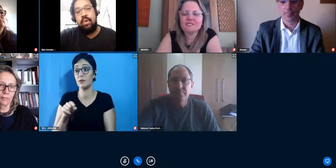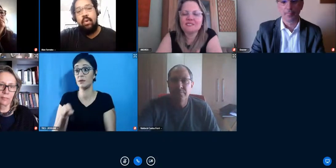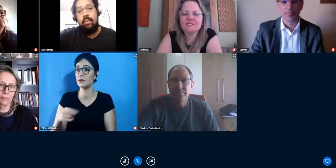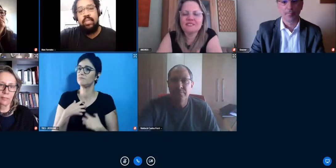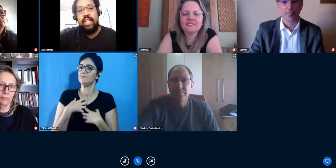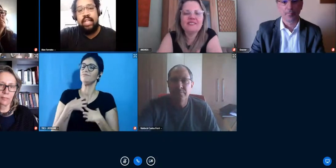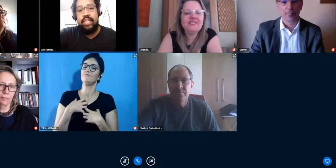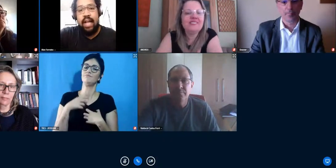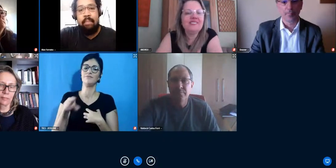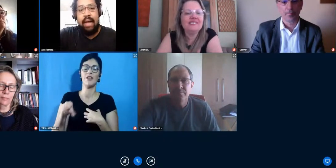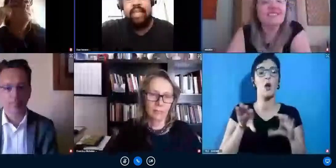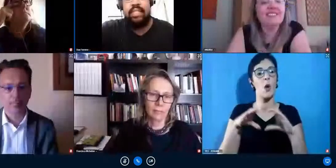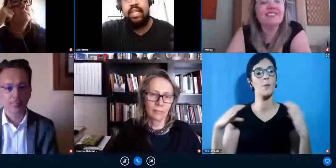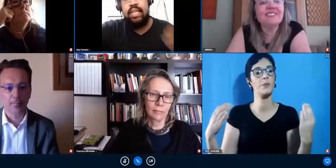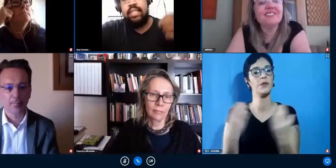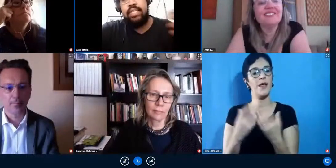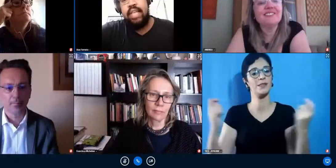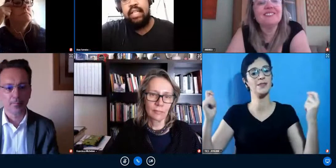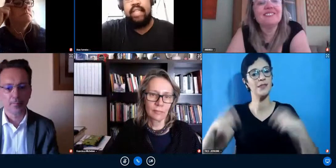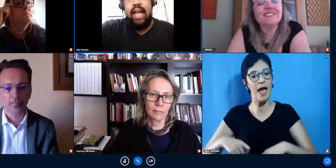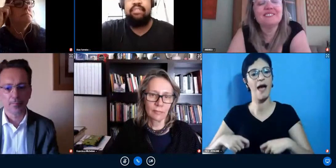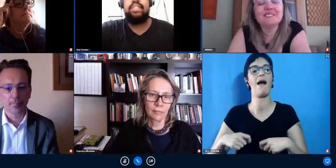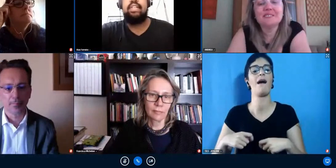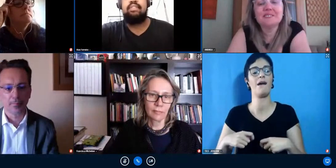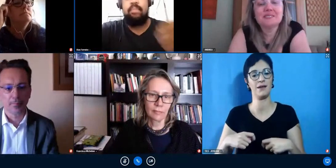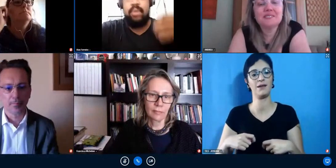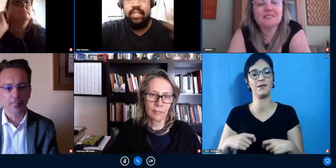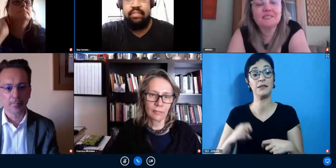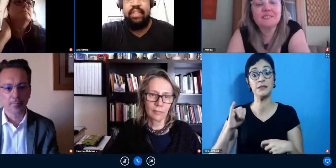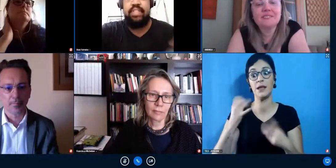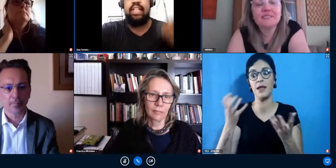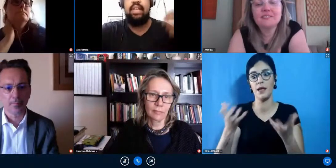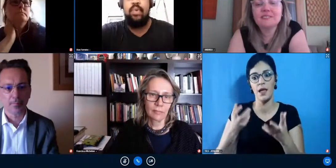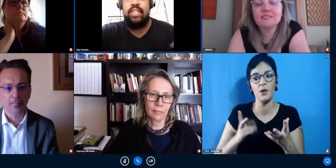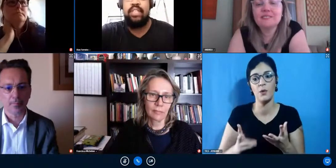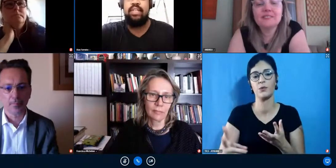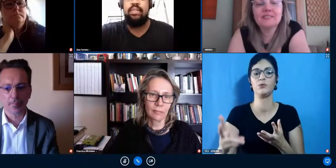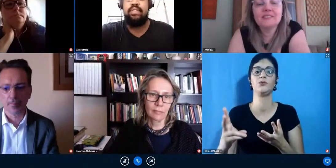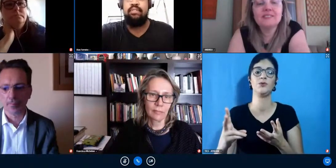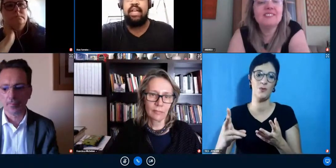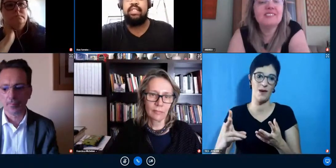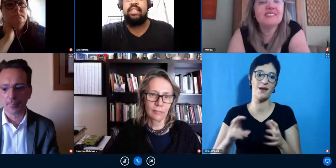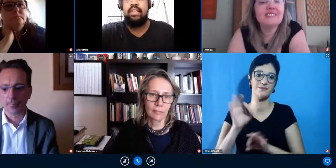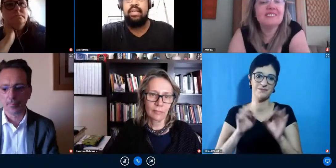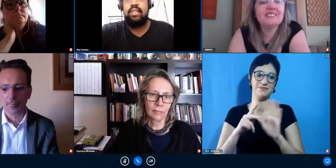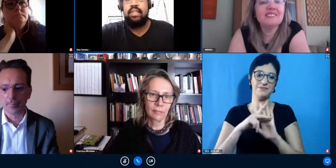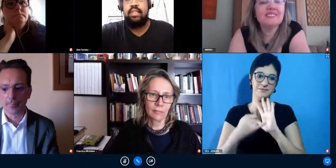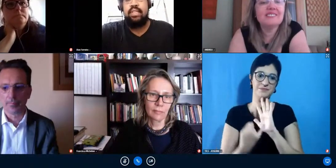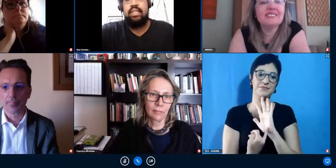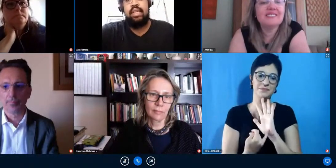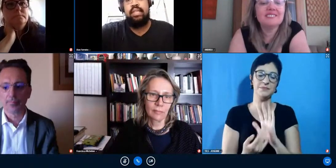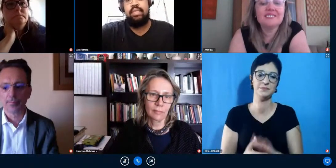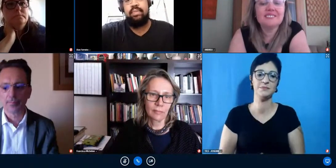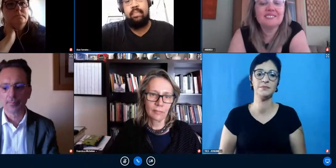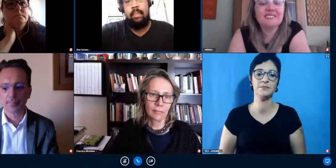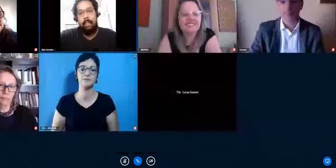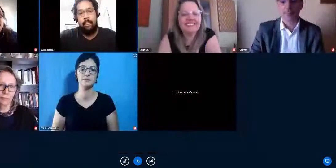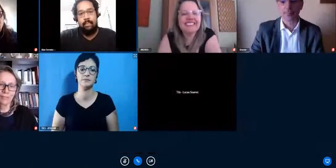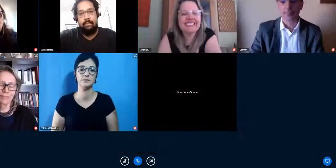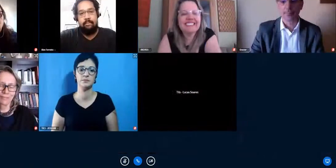que uma comunidade é capaz se ela está a fim de levar um projeto em frente, se ela gosta daquilo que faz. E é